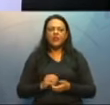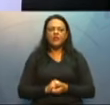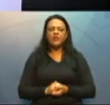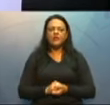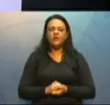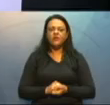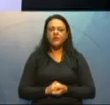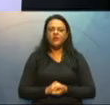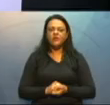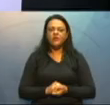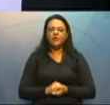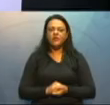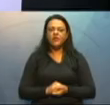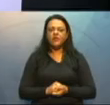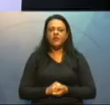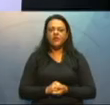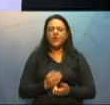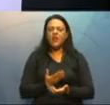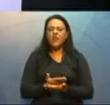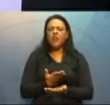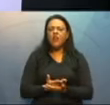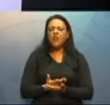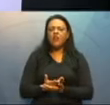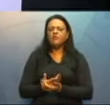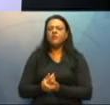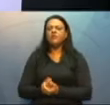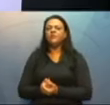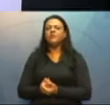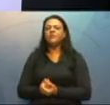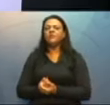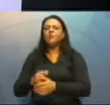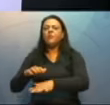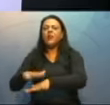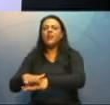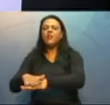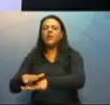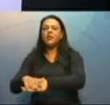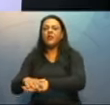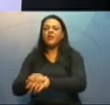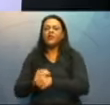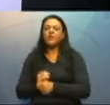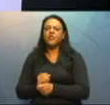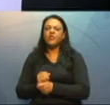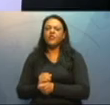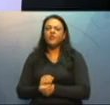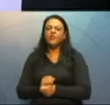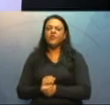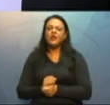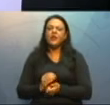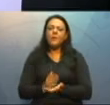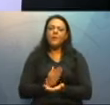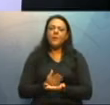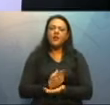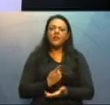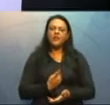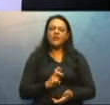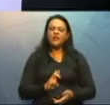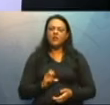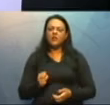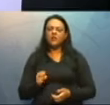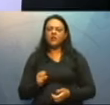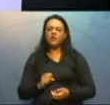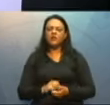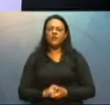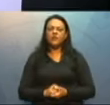Agora vamos passar para a aula de matemática na página 158. Vocês